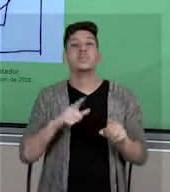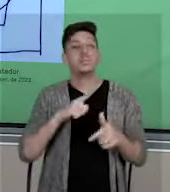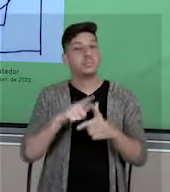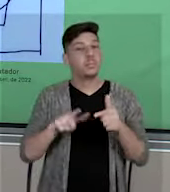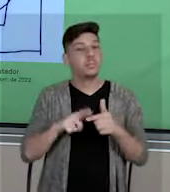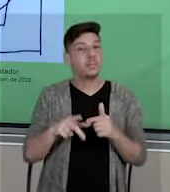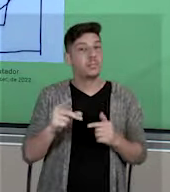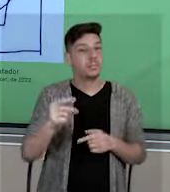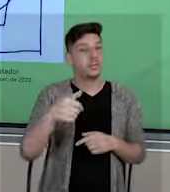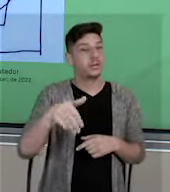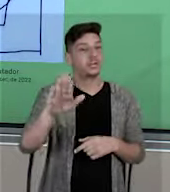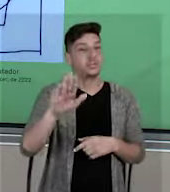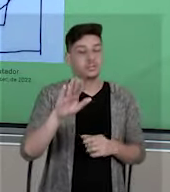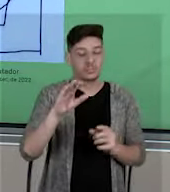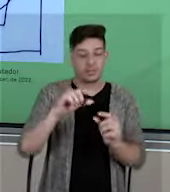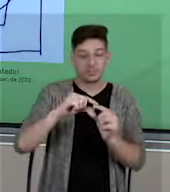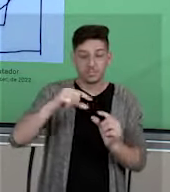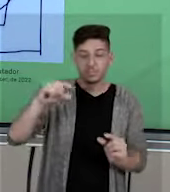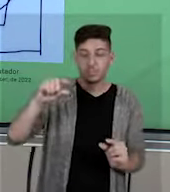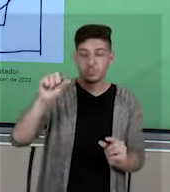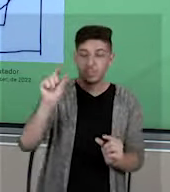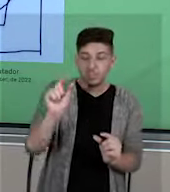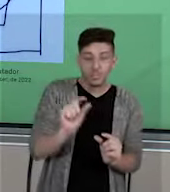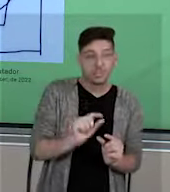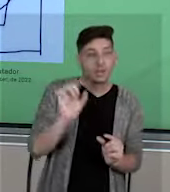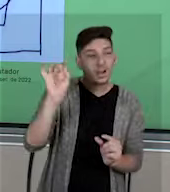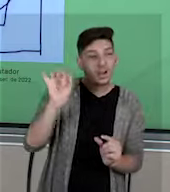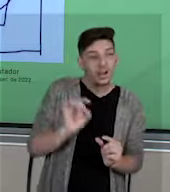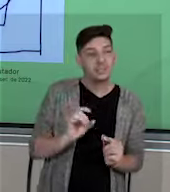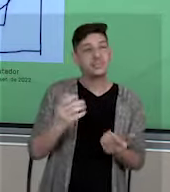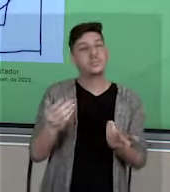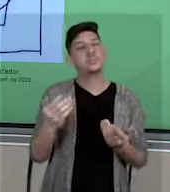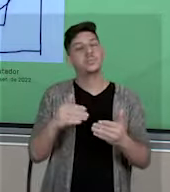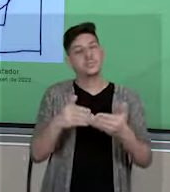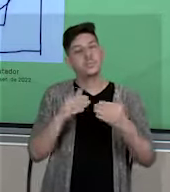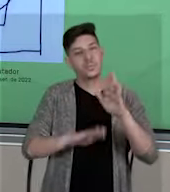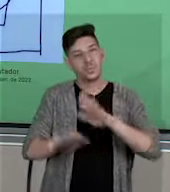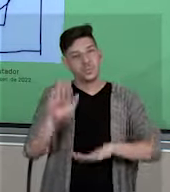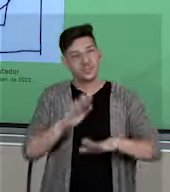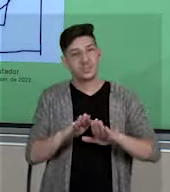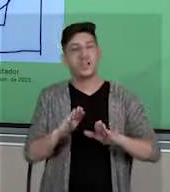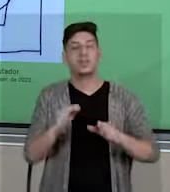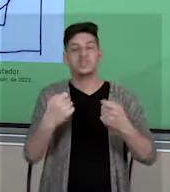cada uma das vértebras ali. Então vamos tomar cuidado, pessoal, vamos usar posturas mais bacanas